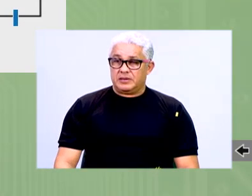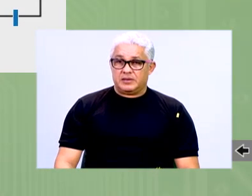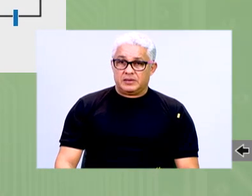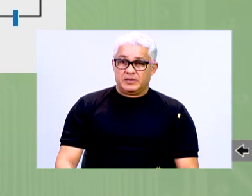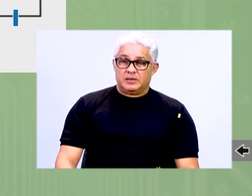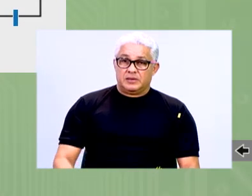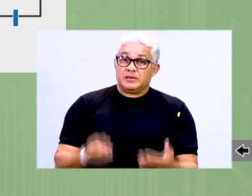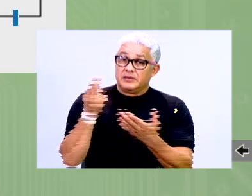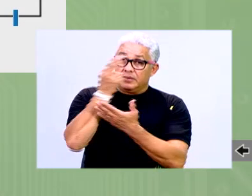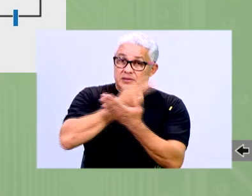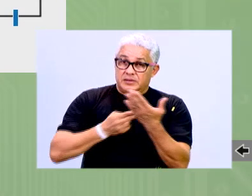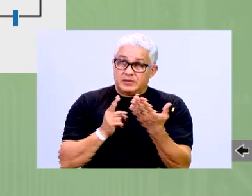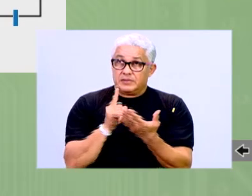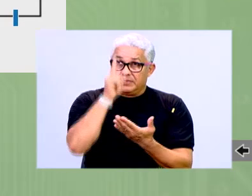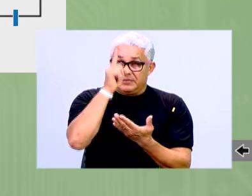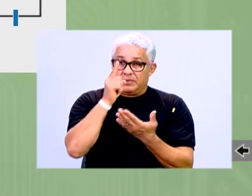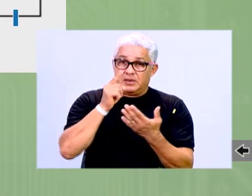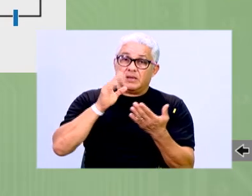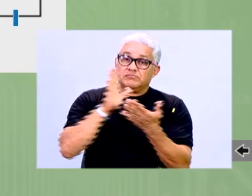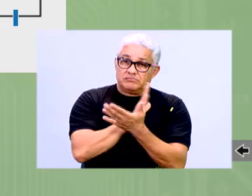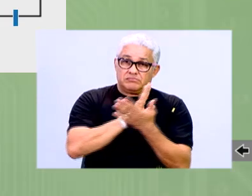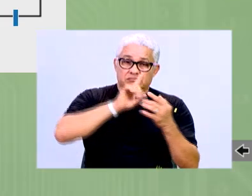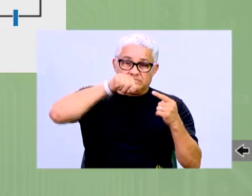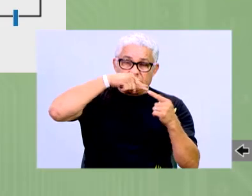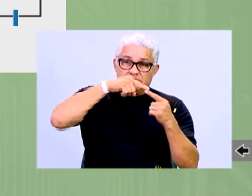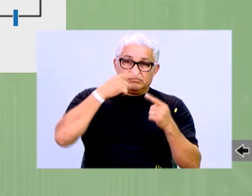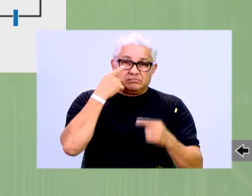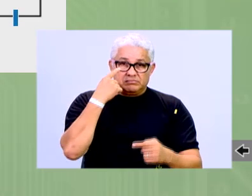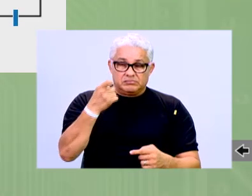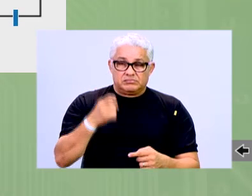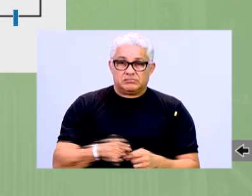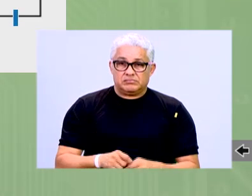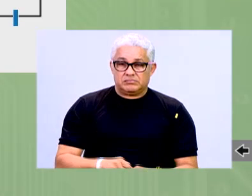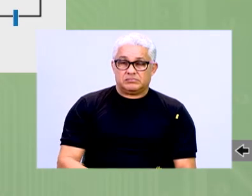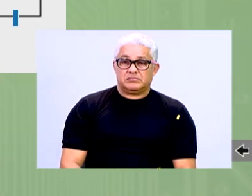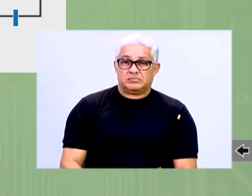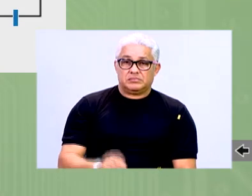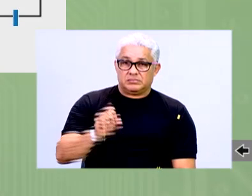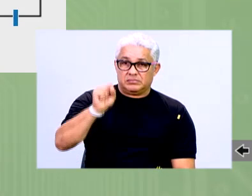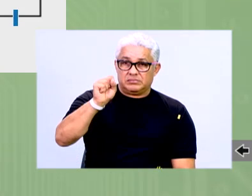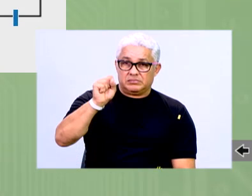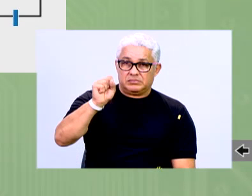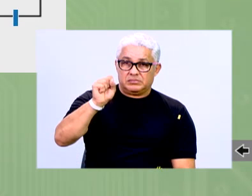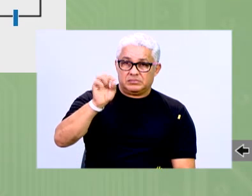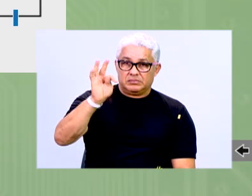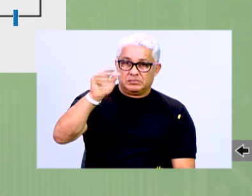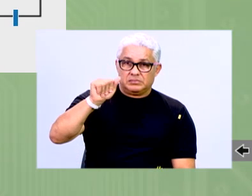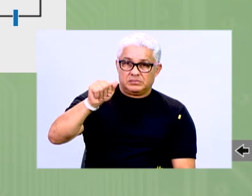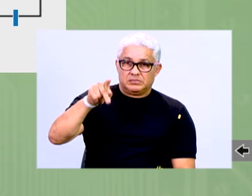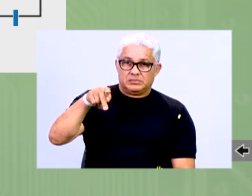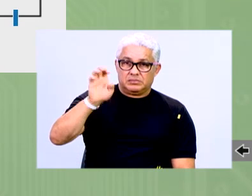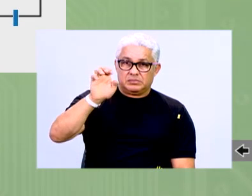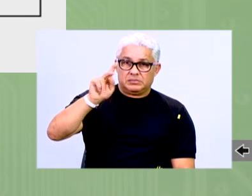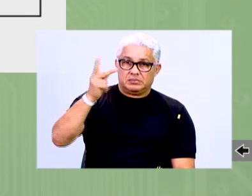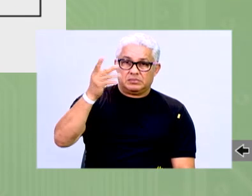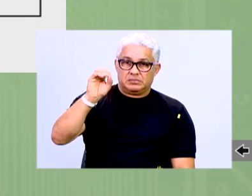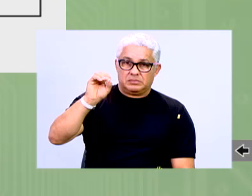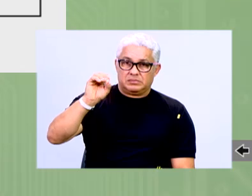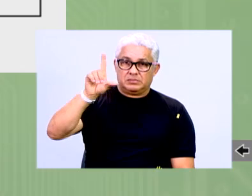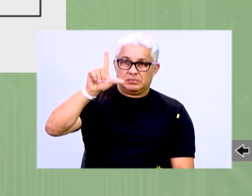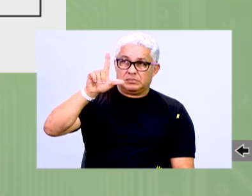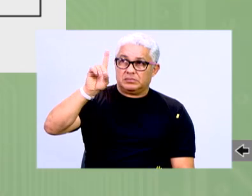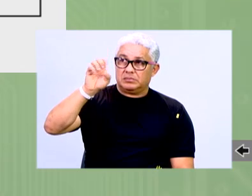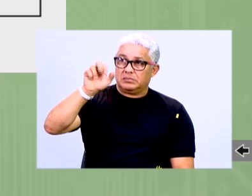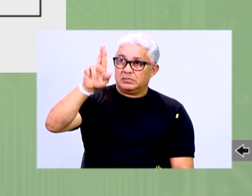Aqui, alguns objetivos e interesses de stakeholders. Tá? Então, aqui nós teríamos dois stakeholders,